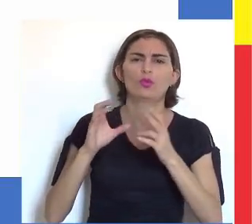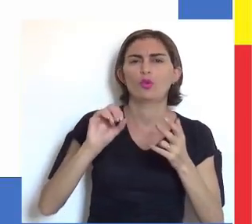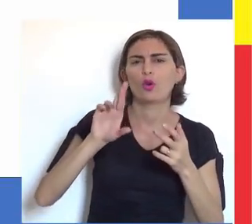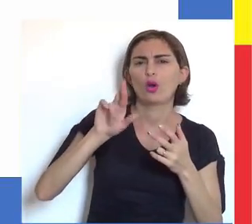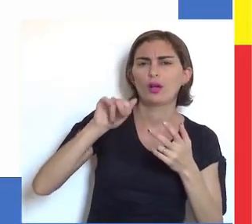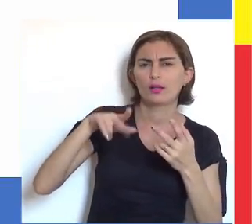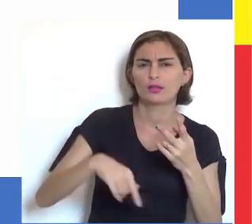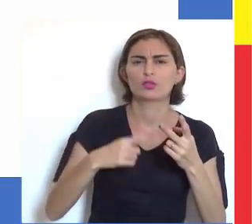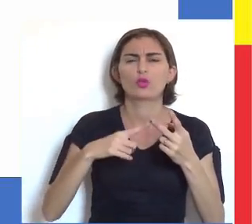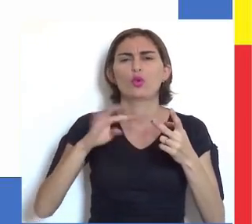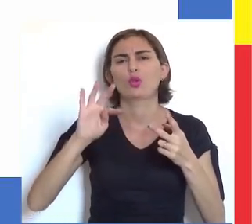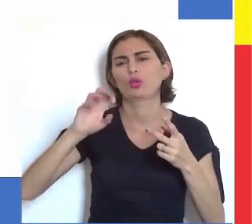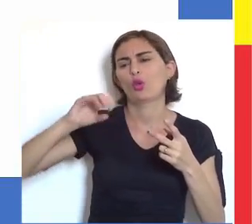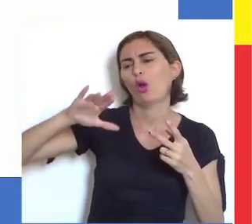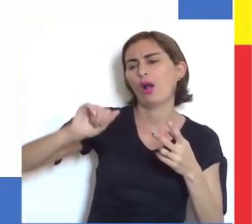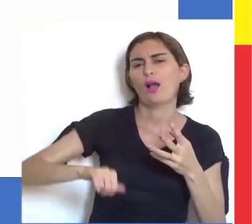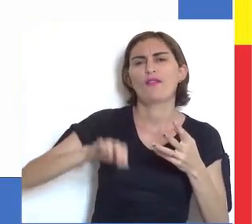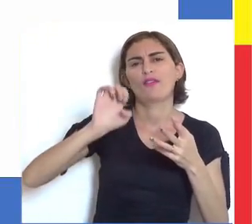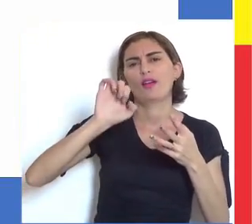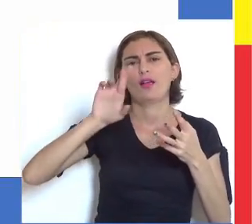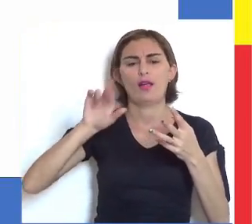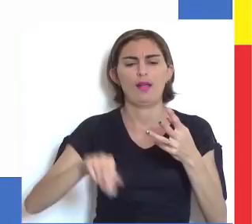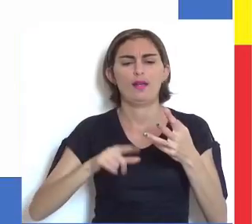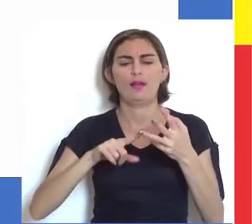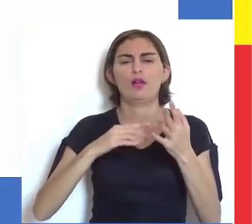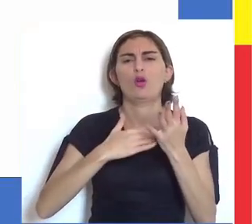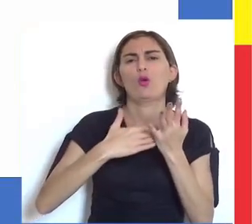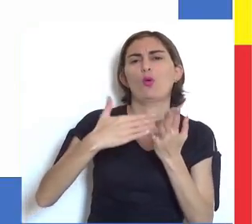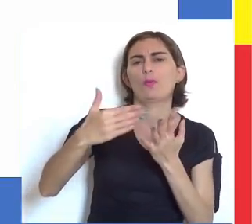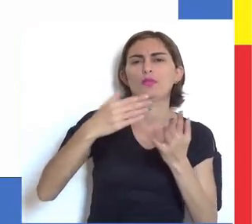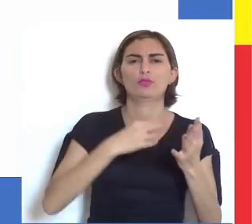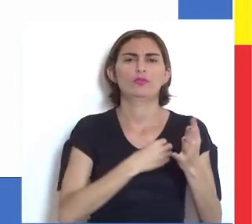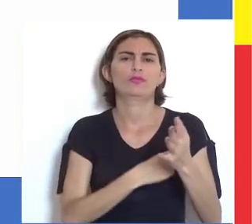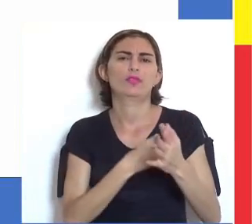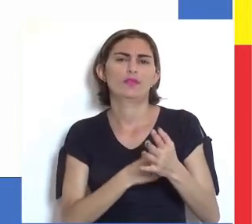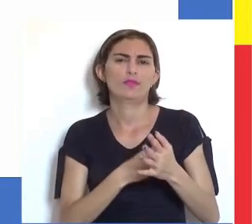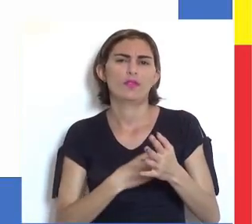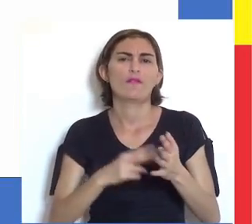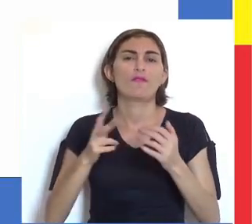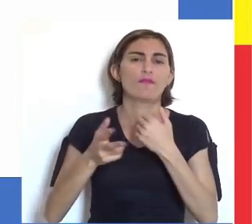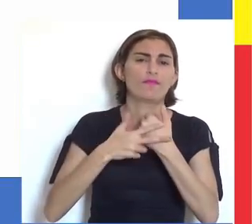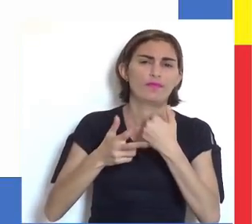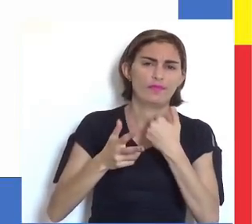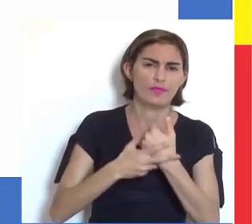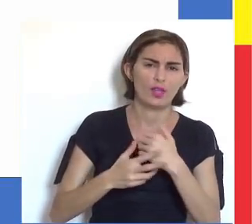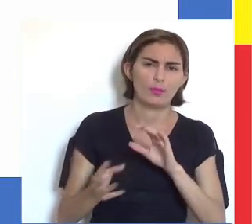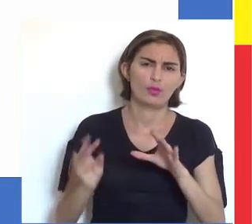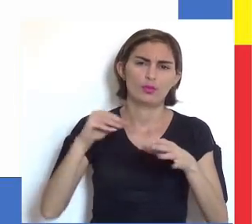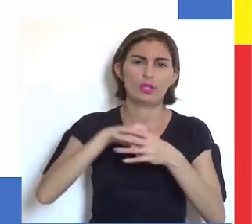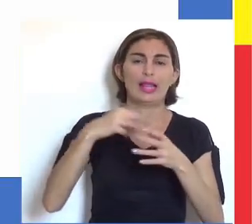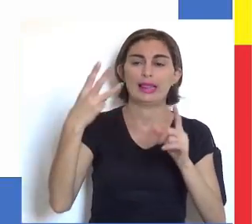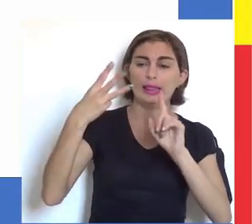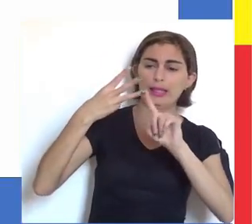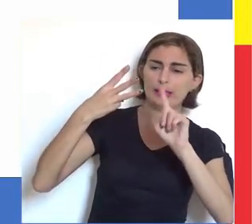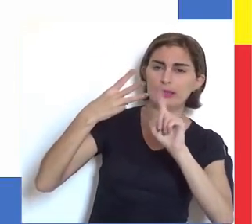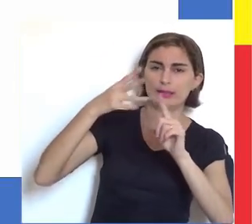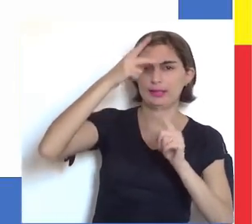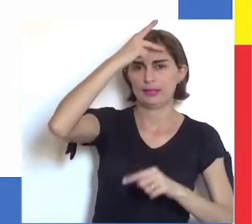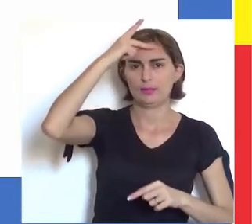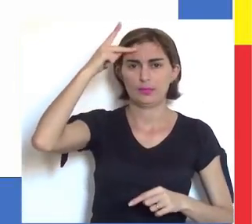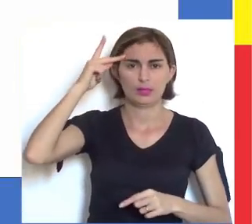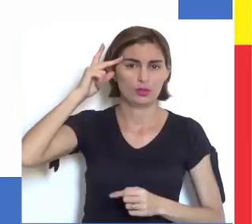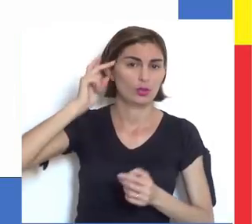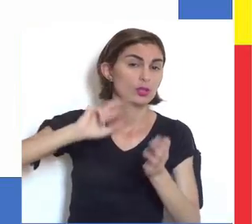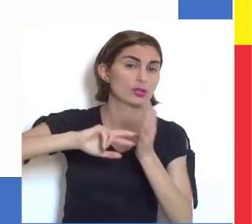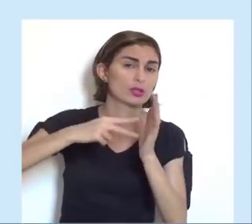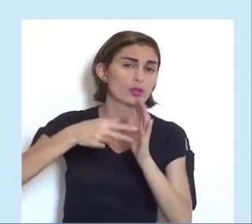organizou, tocava, era, começou, viveram, são verbos que a gente coloca na terceira